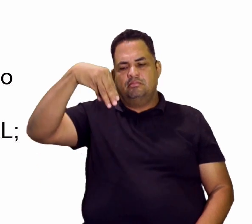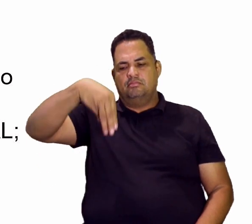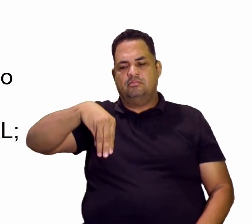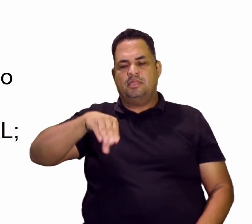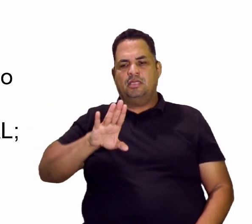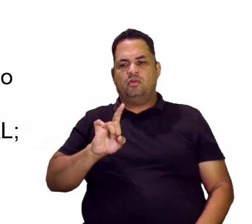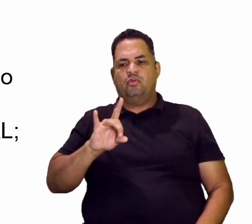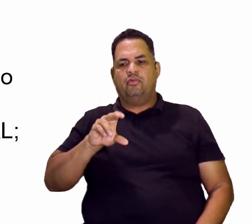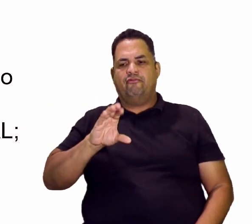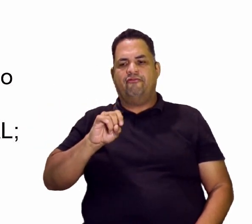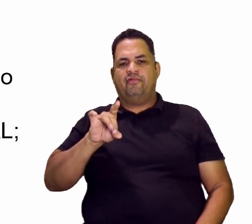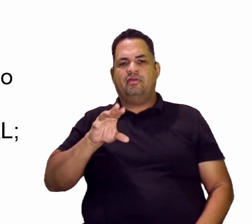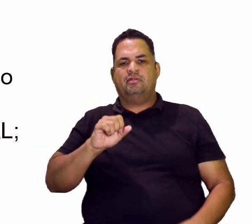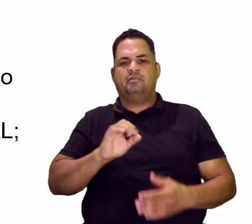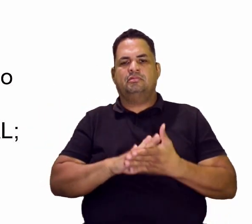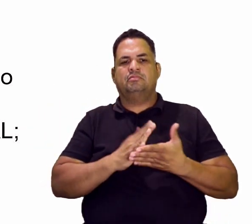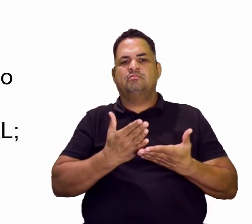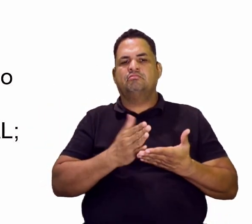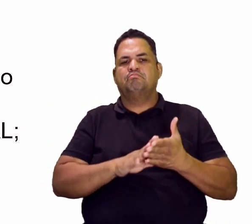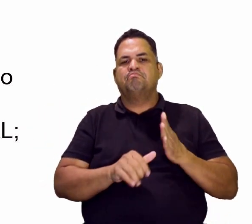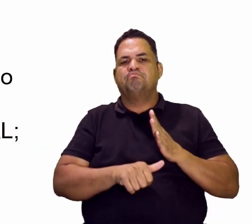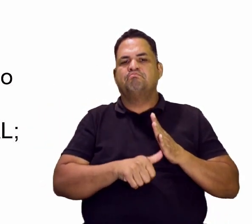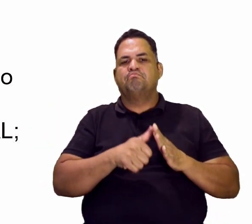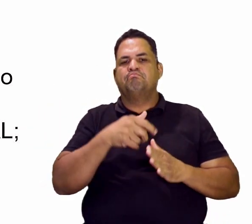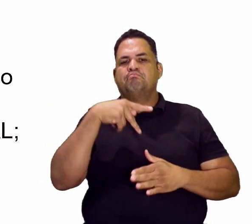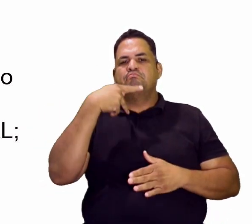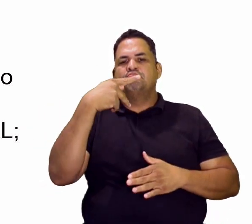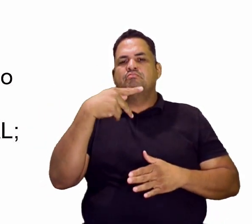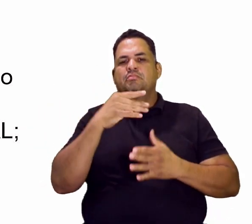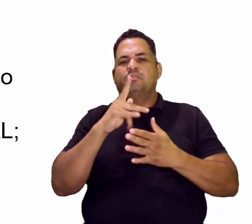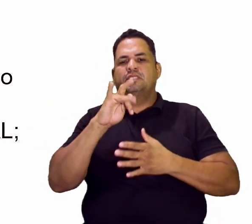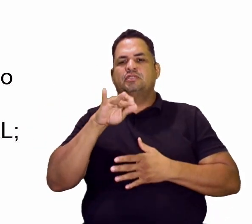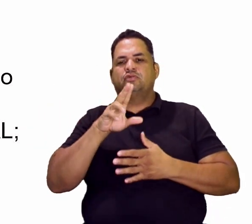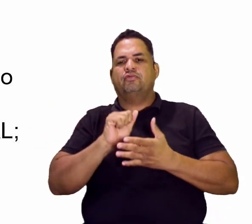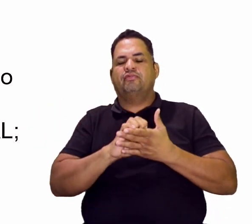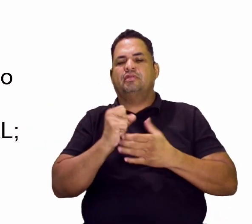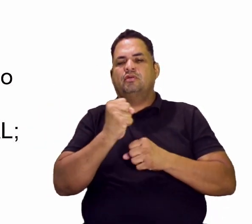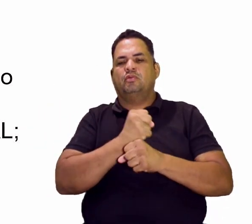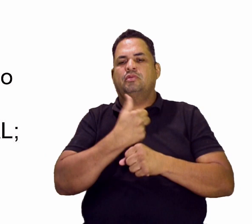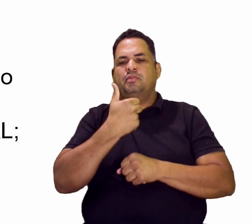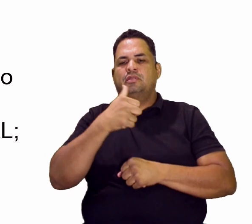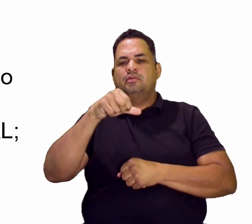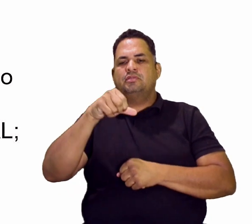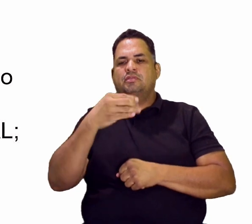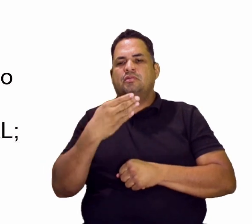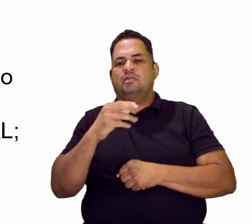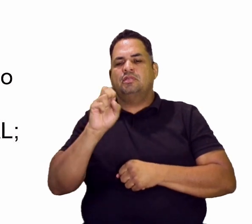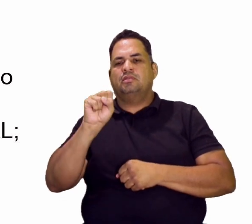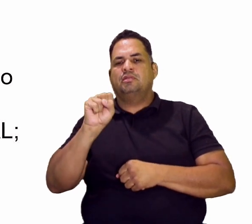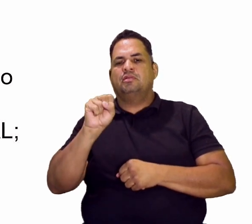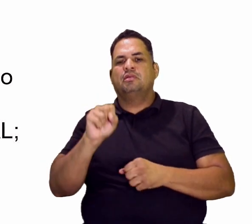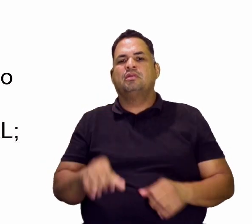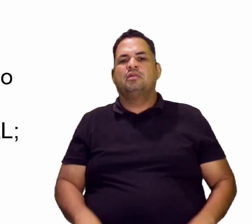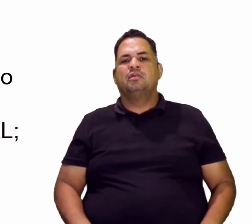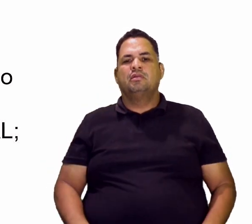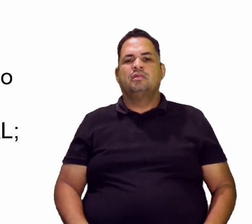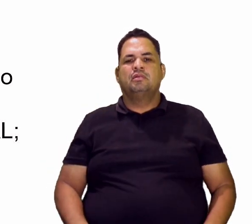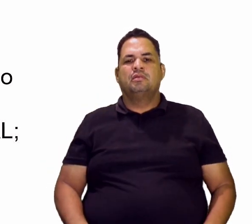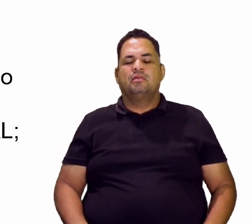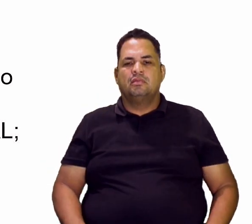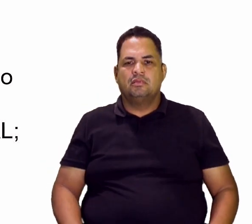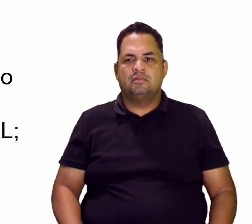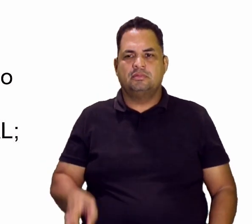Micovírus. Seu primeiro relato foi na Pensilvânia, em 1948. Quando a gente ouve essa palavra Pensilvânia, só lembra de quê?